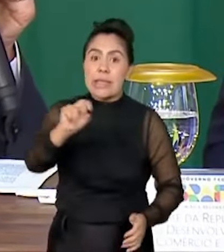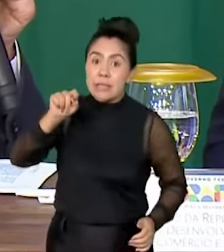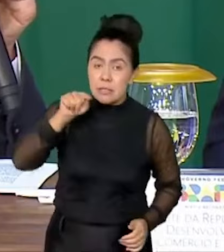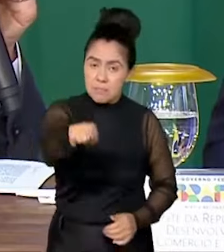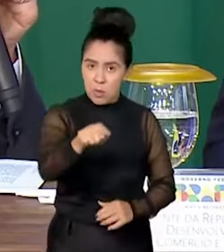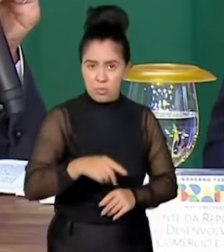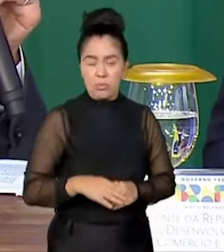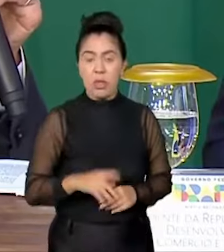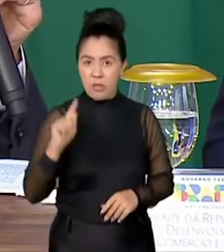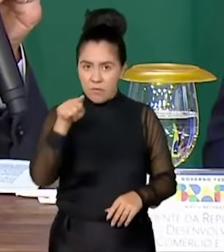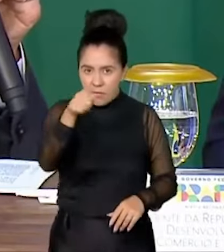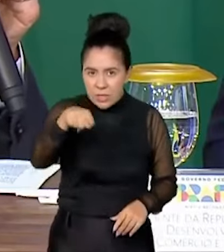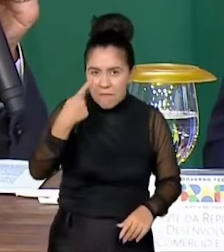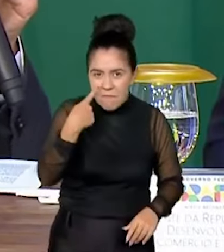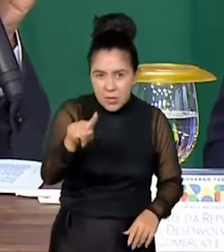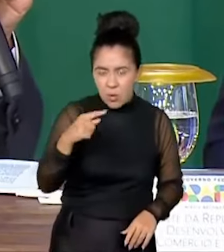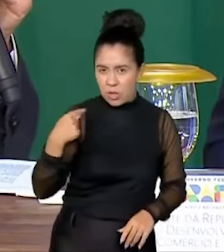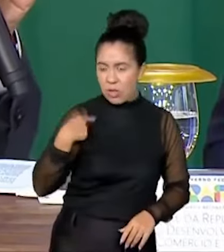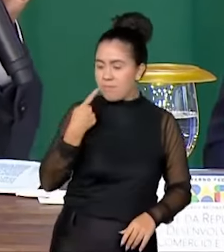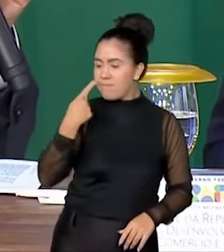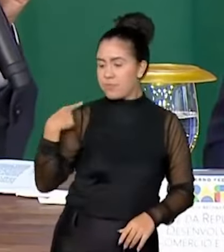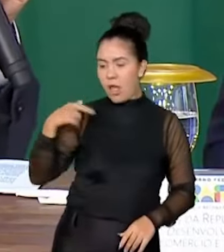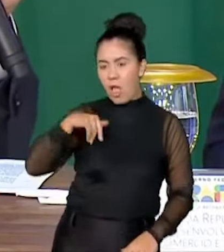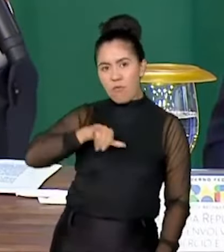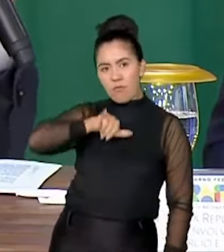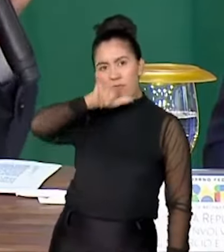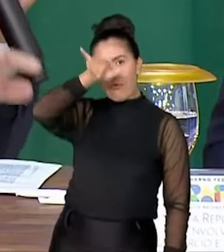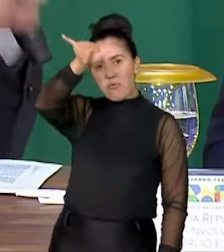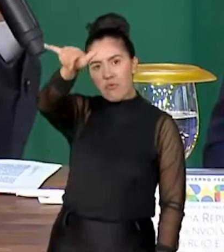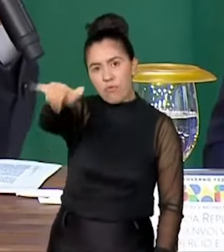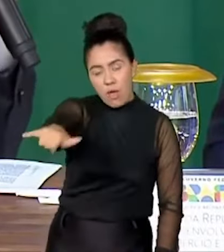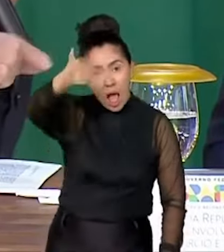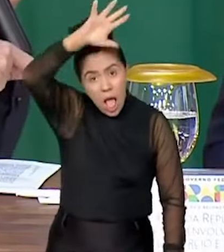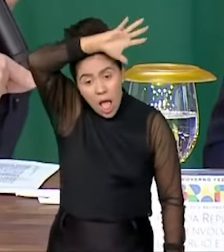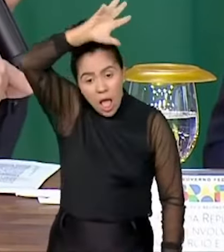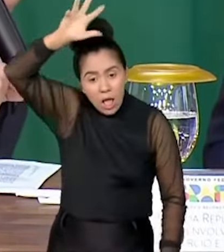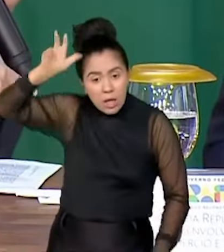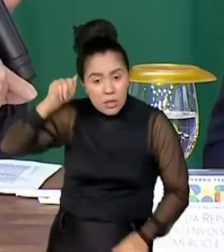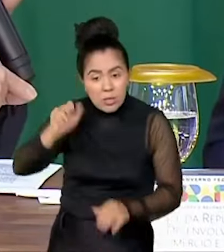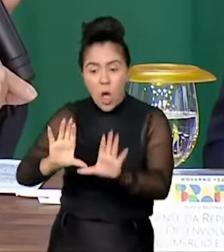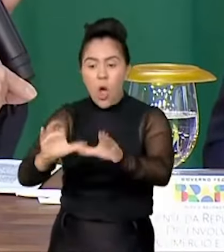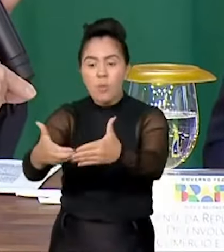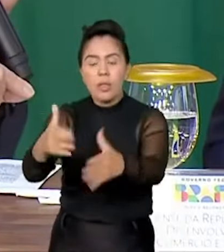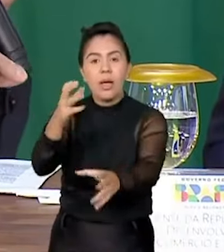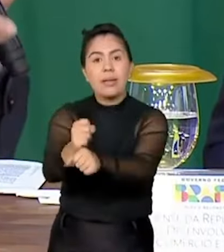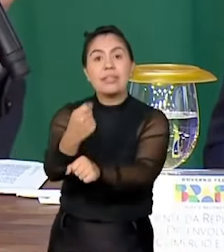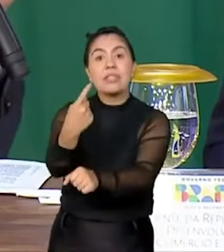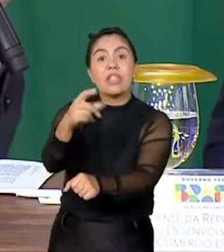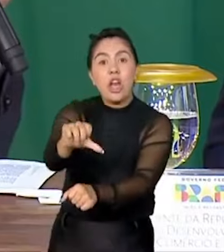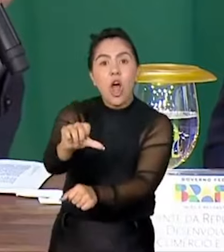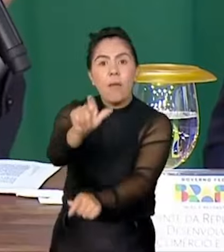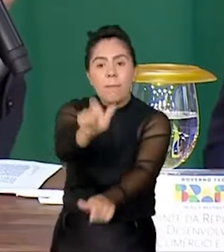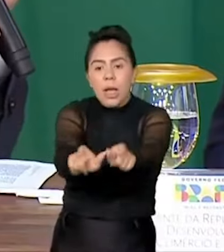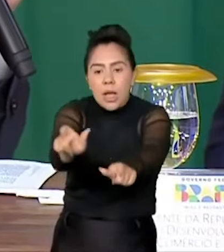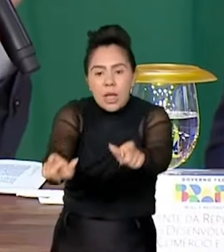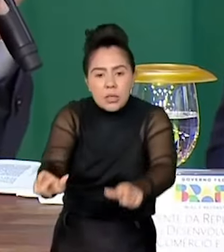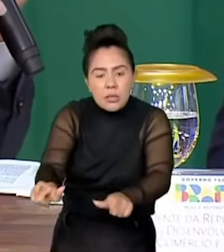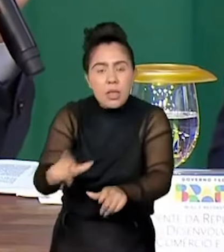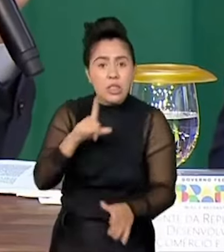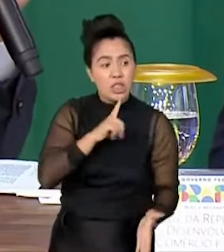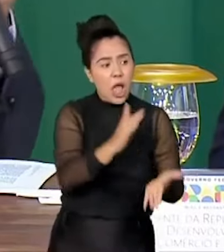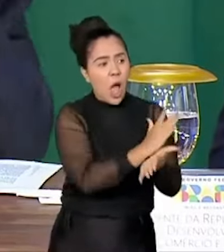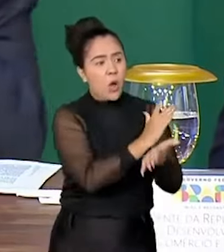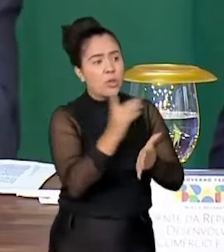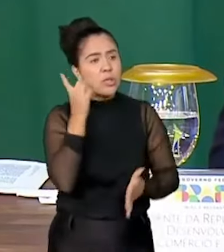eu fui agora no Amazonas. Eu viajei para visitar a comunidade de 19 pessoas. Tinha deputado comigo que